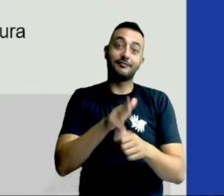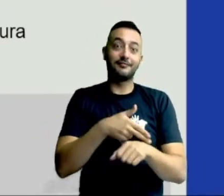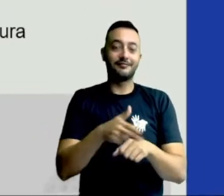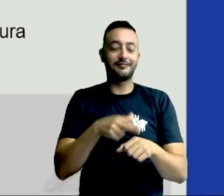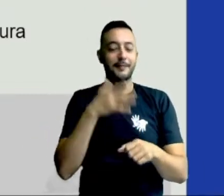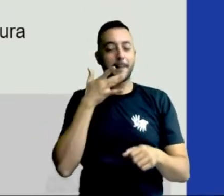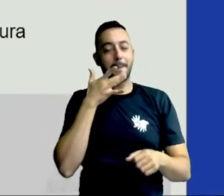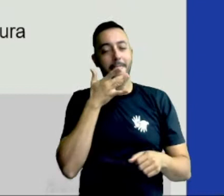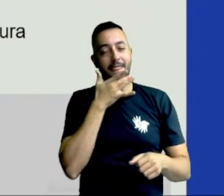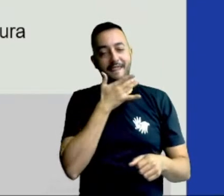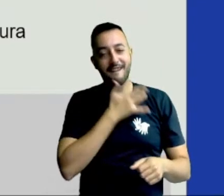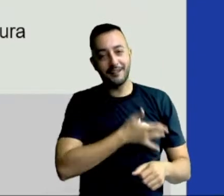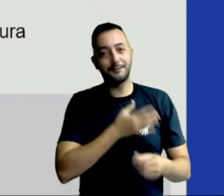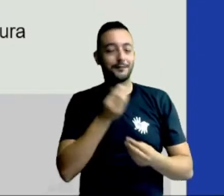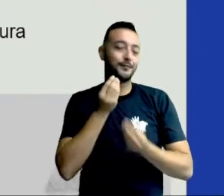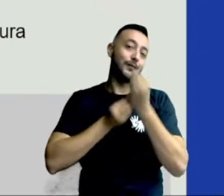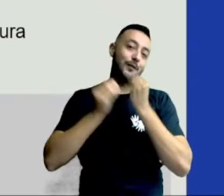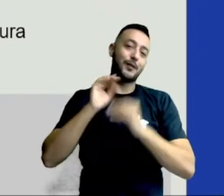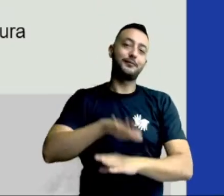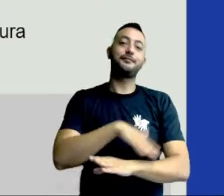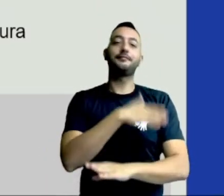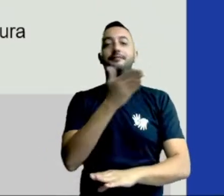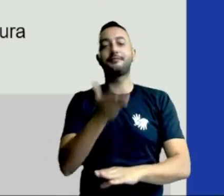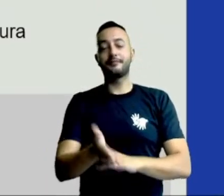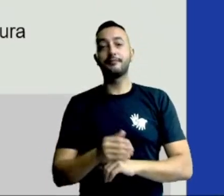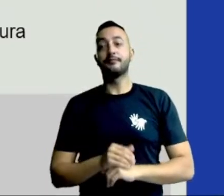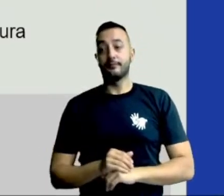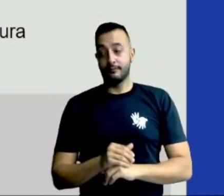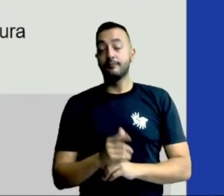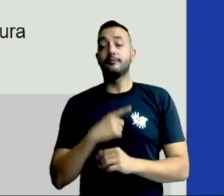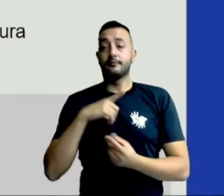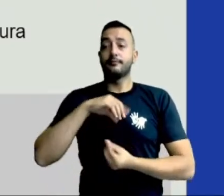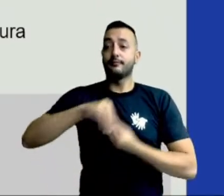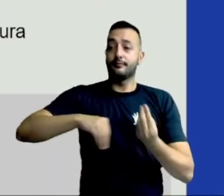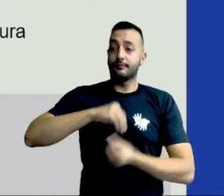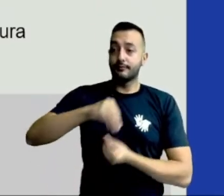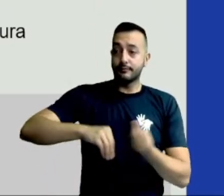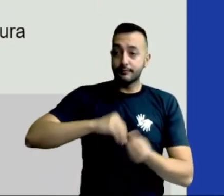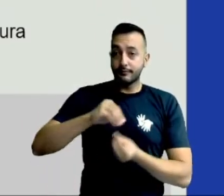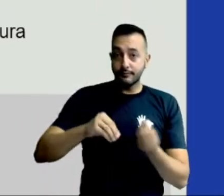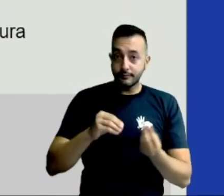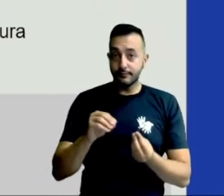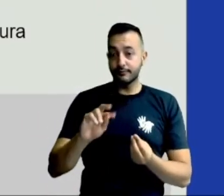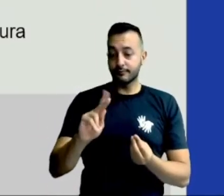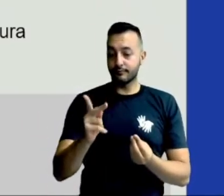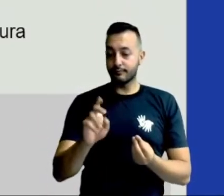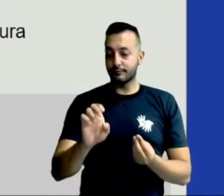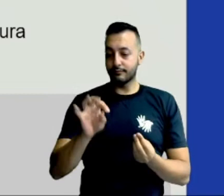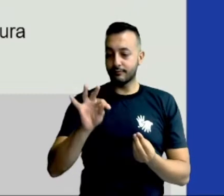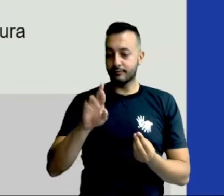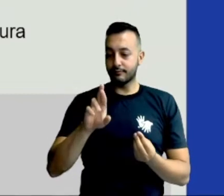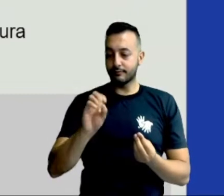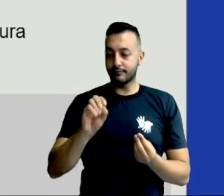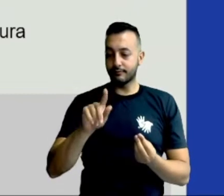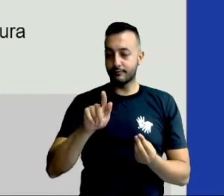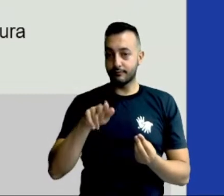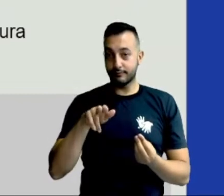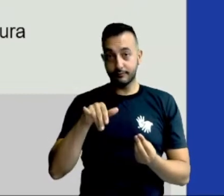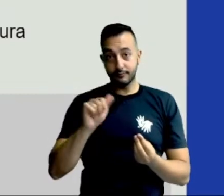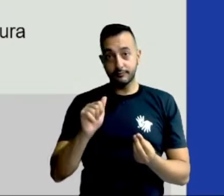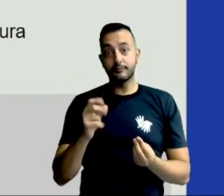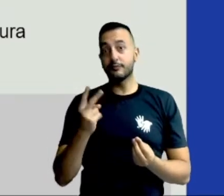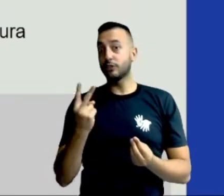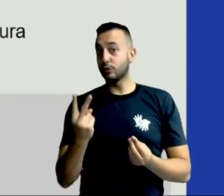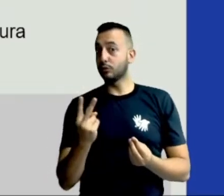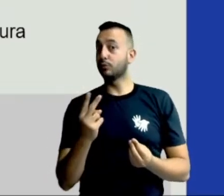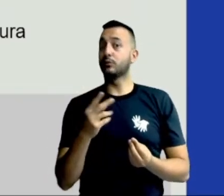de saboroso que dá para comer o dia inteiro. Tem misturas do tipo heterogênea, com 2 ou mais